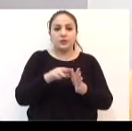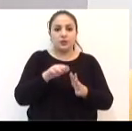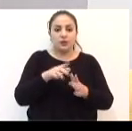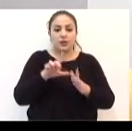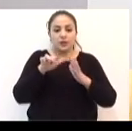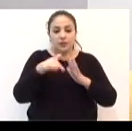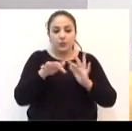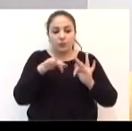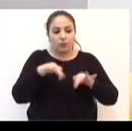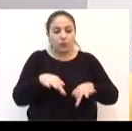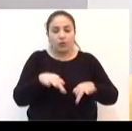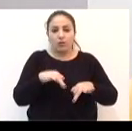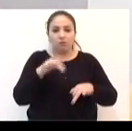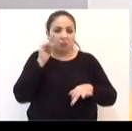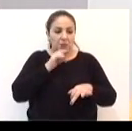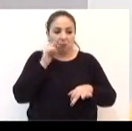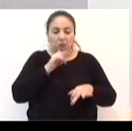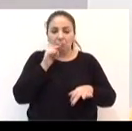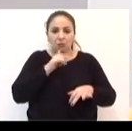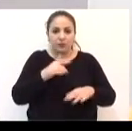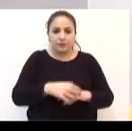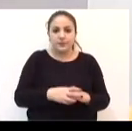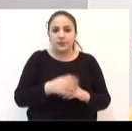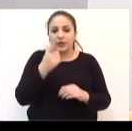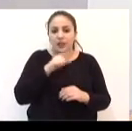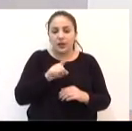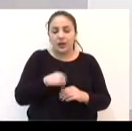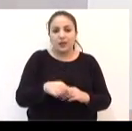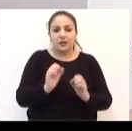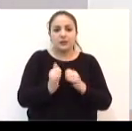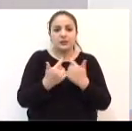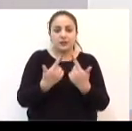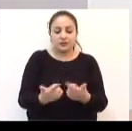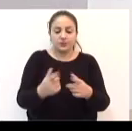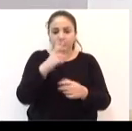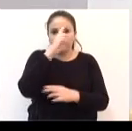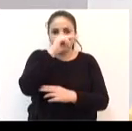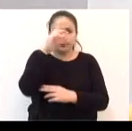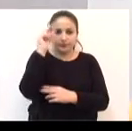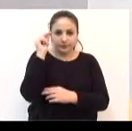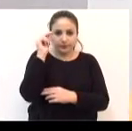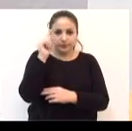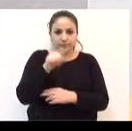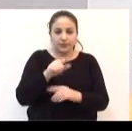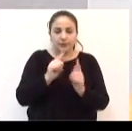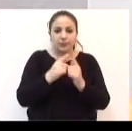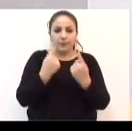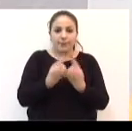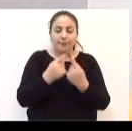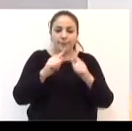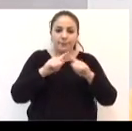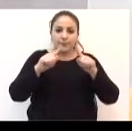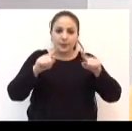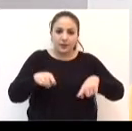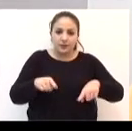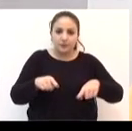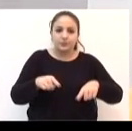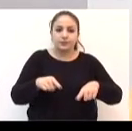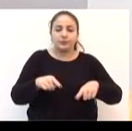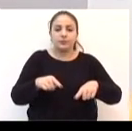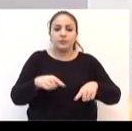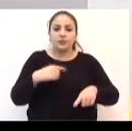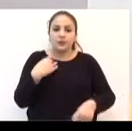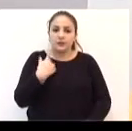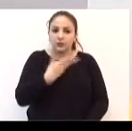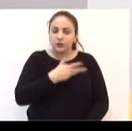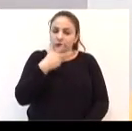para onde ir e acabam recaindo. Então são ações que o município, que é o gestor público, o executivo, e nós